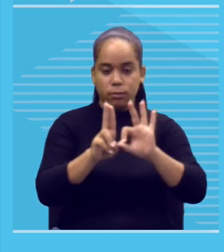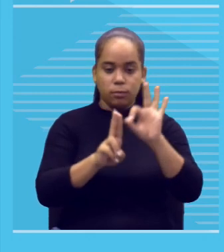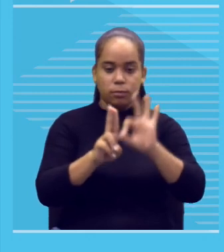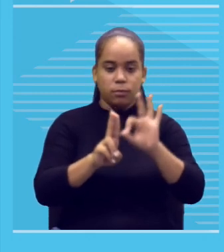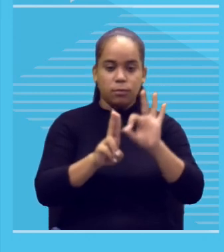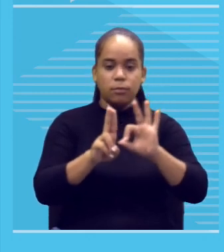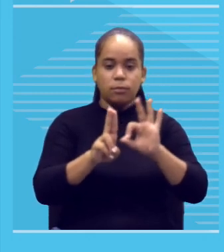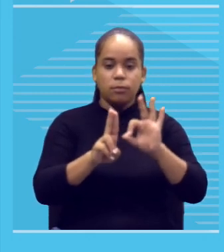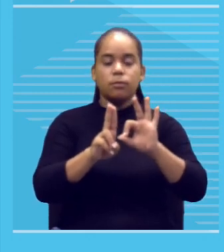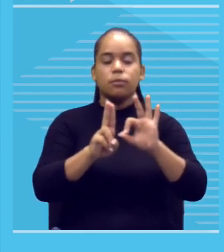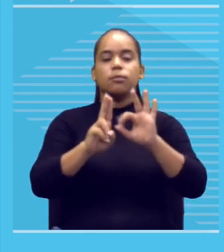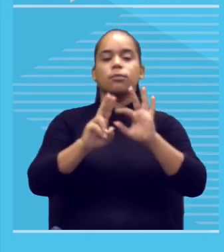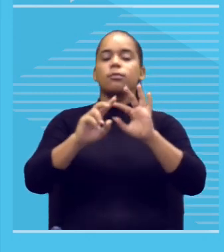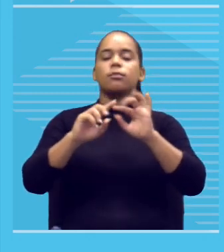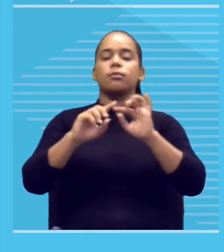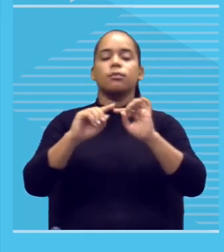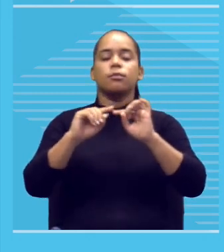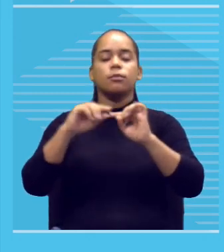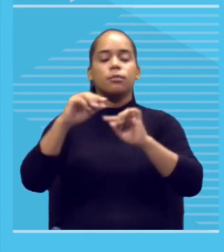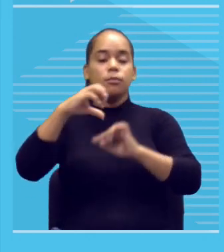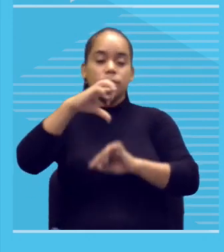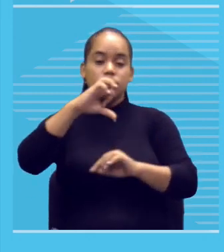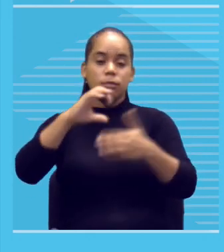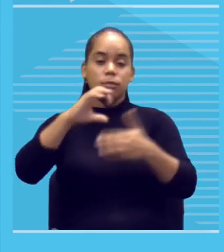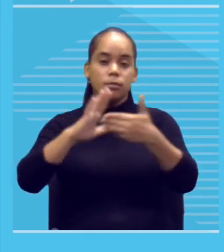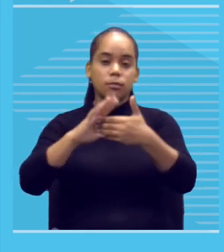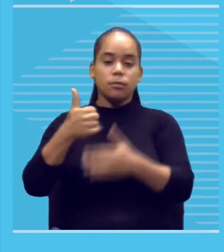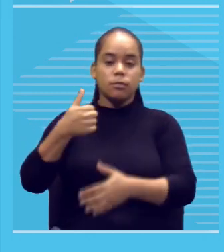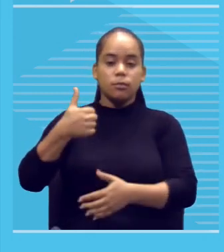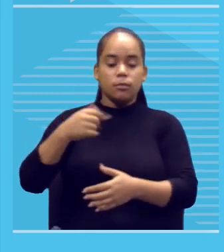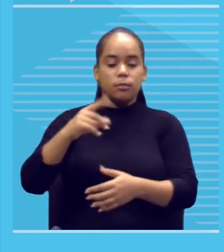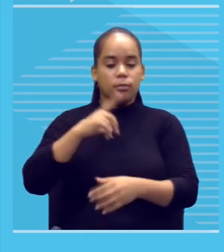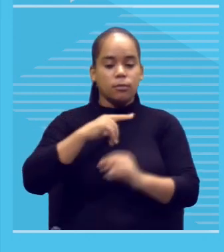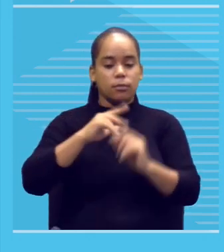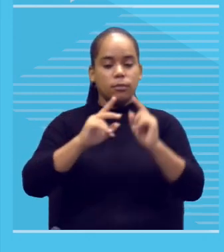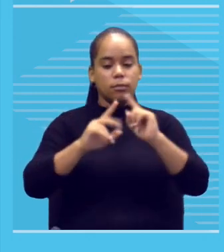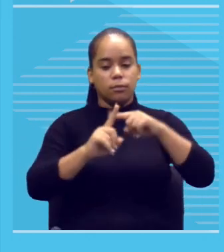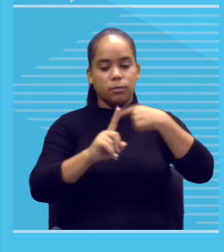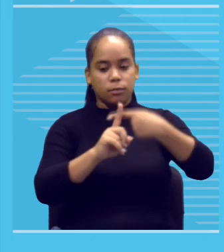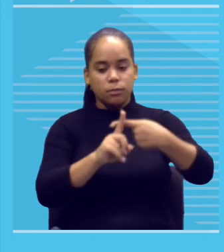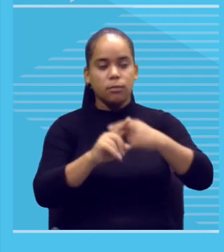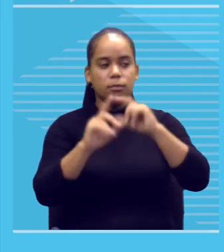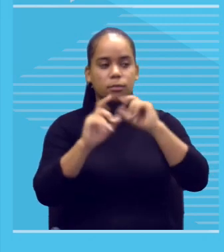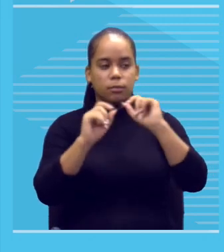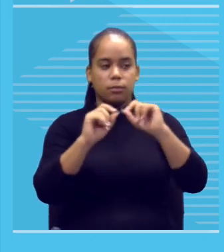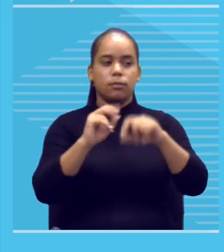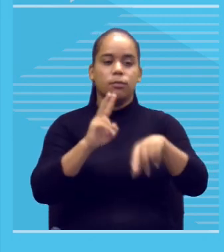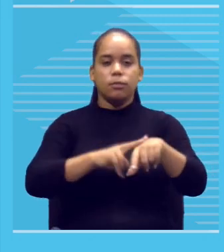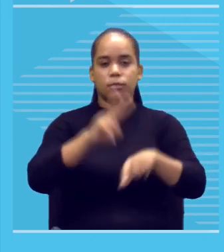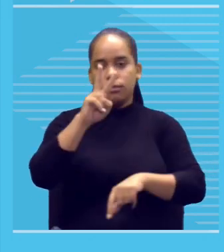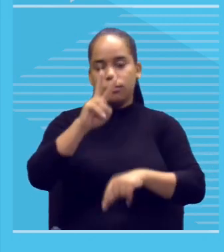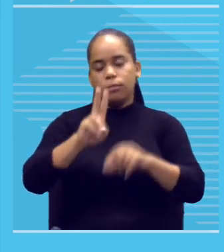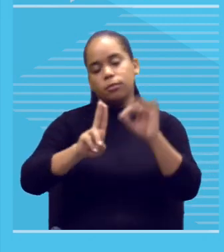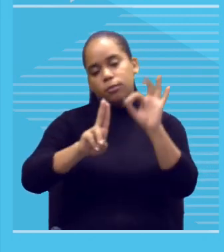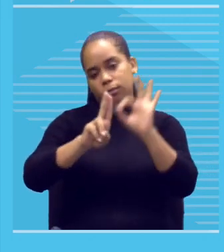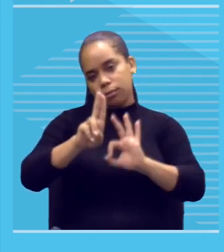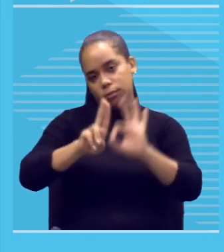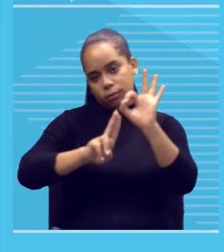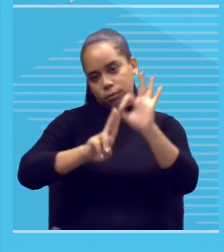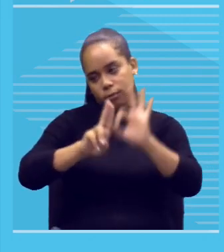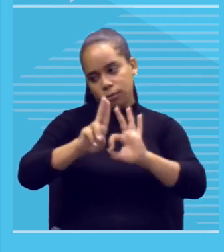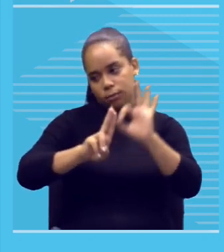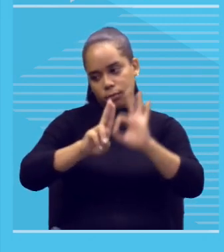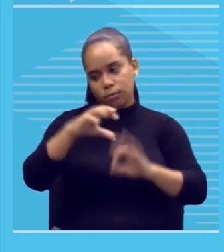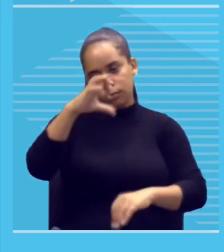do 9 para chegar no 11 você também adicionou que agora duas unidades né